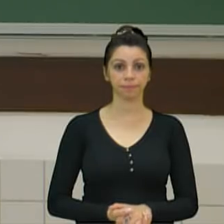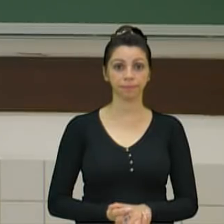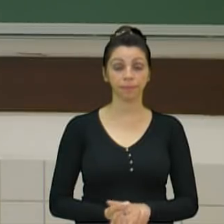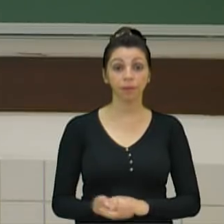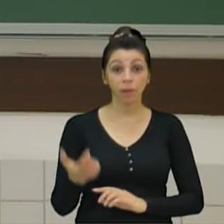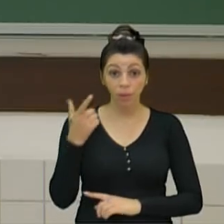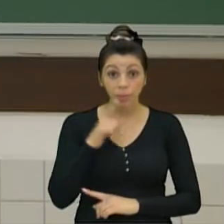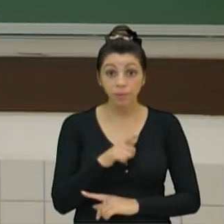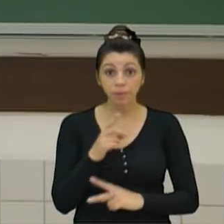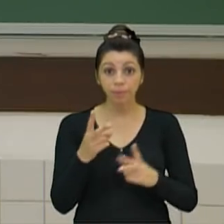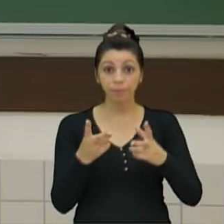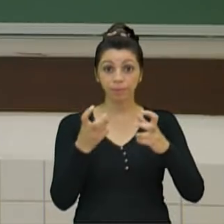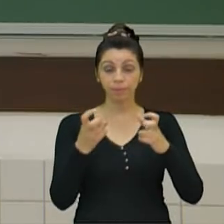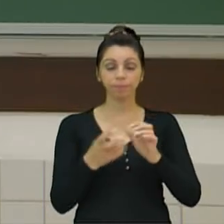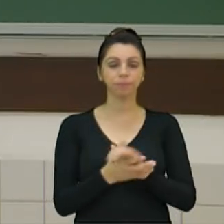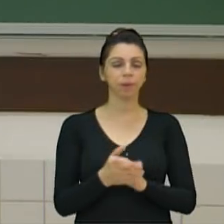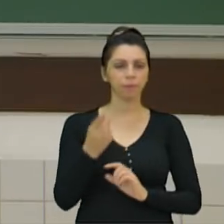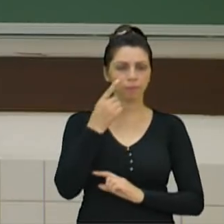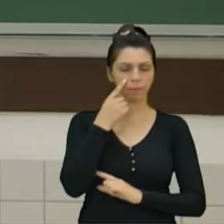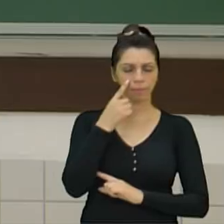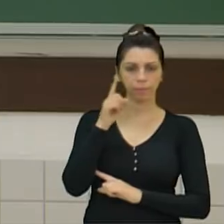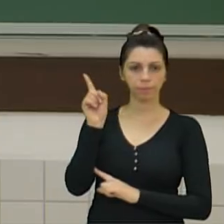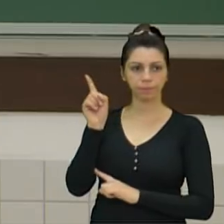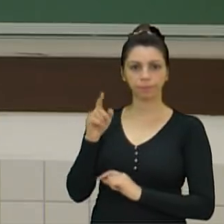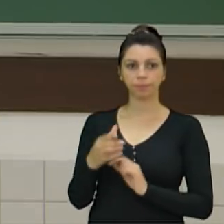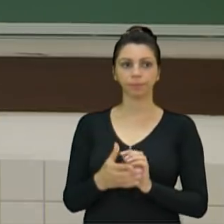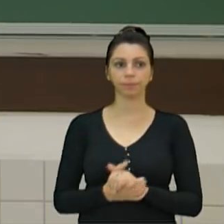Conseguiu identificar? Então, vamos dar uma olhada?